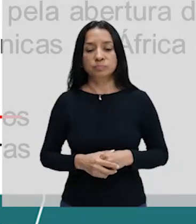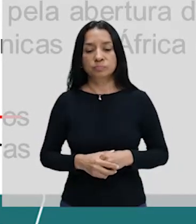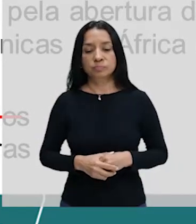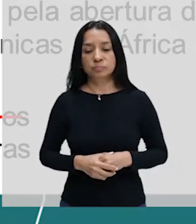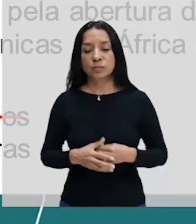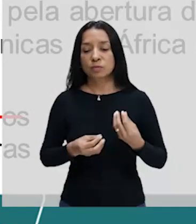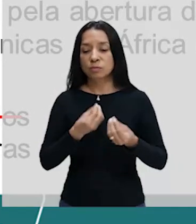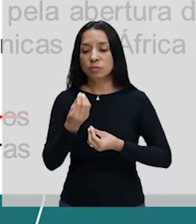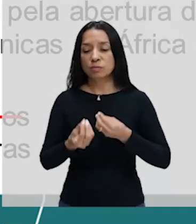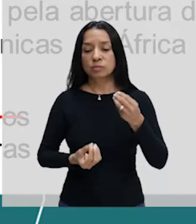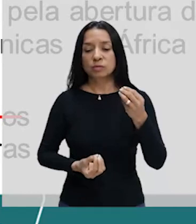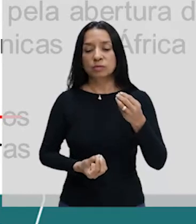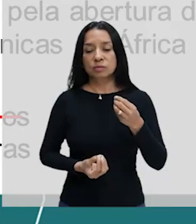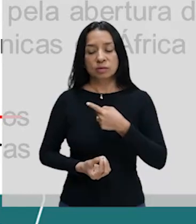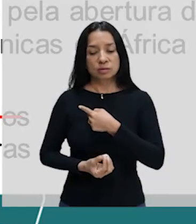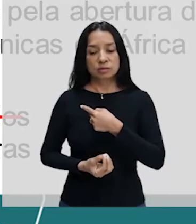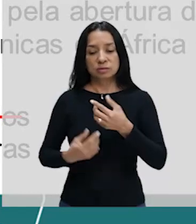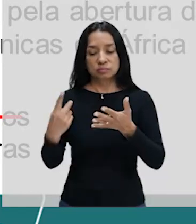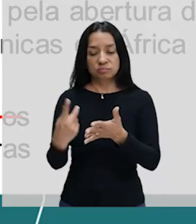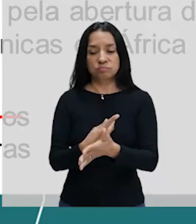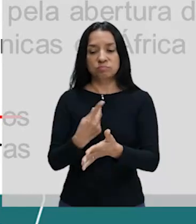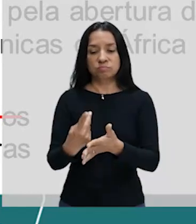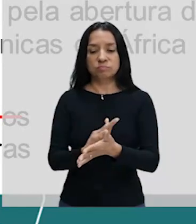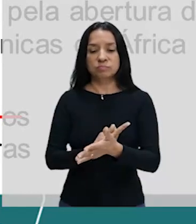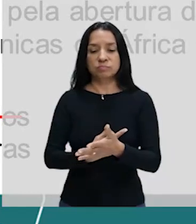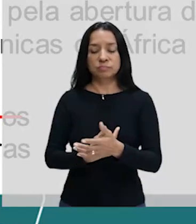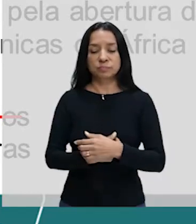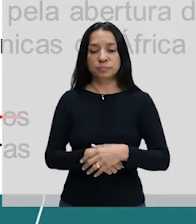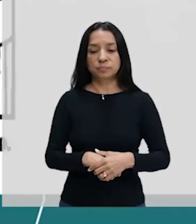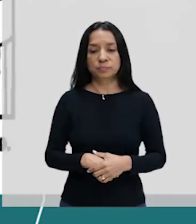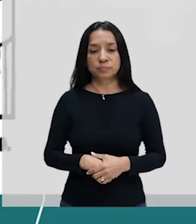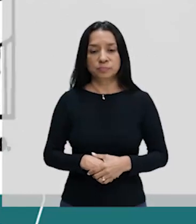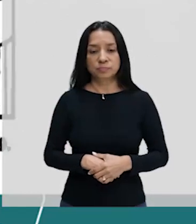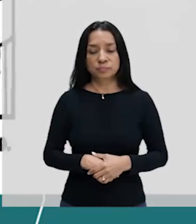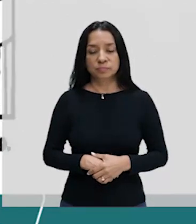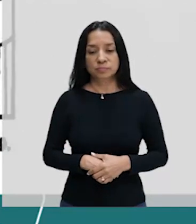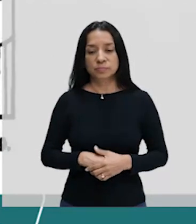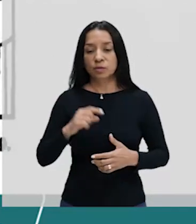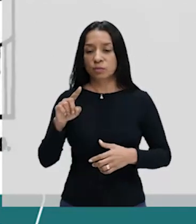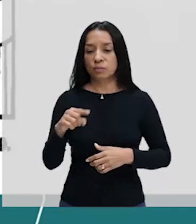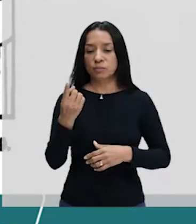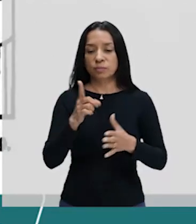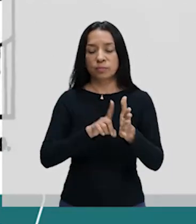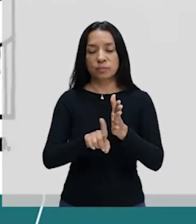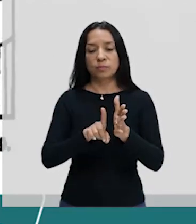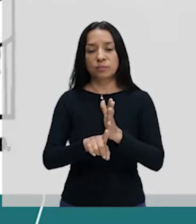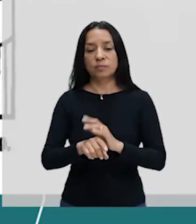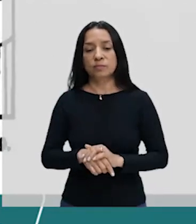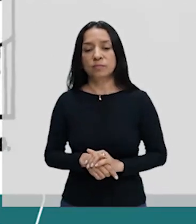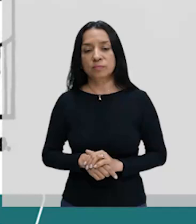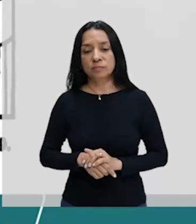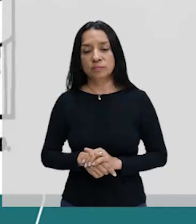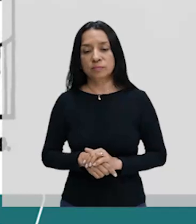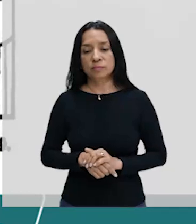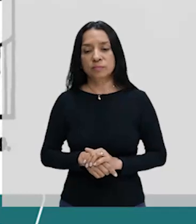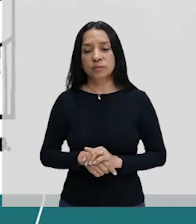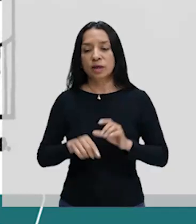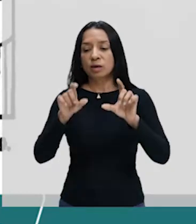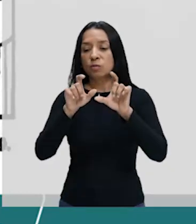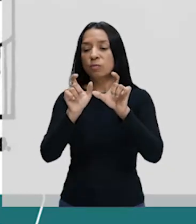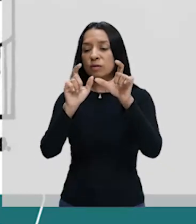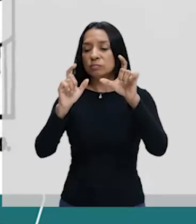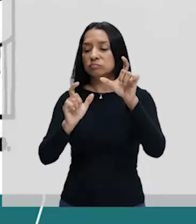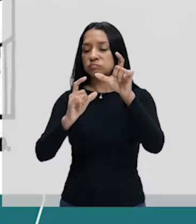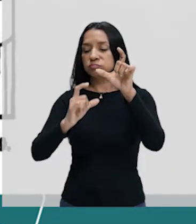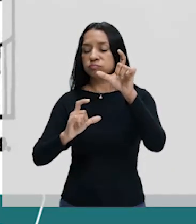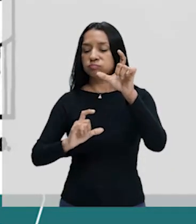Assim como o surgimento... Só aqui já está errado, nessa primeira informação que ele deu. Vamos para a próxima. Ele traz uma tirinha, tá? Ele diz o